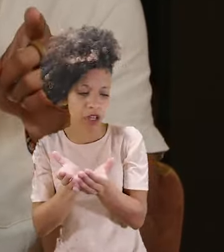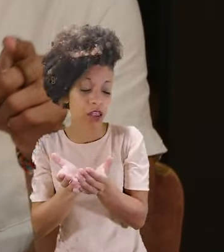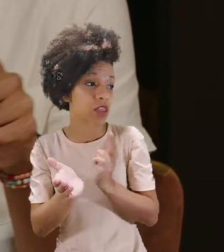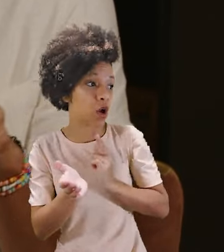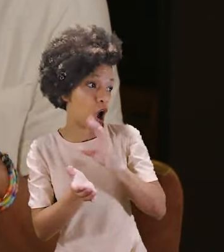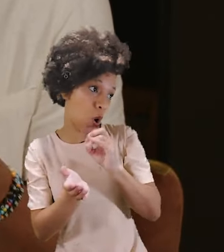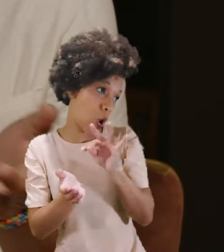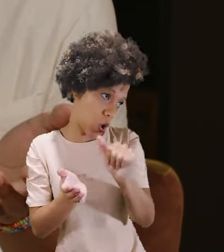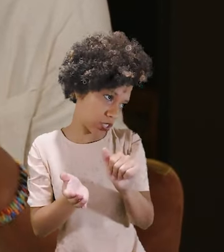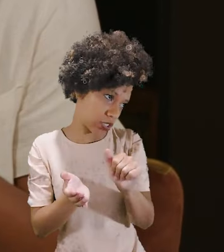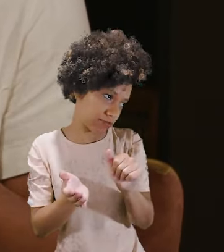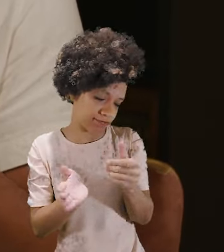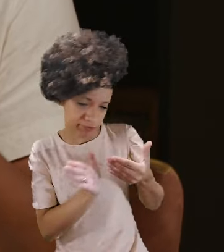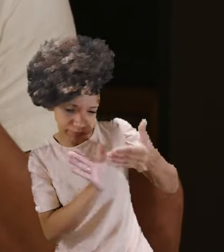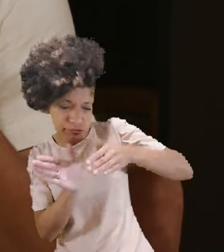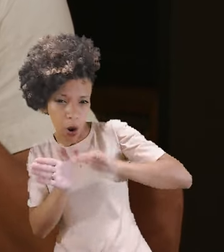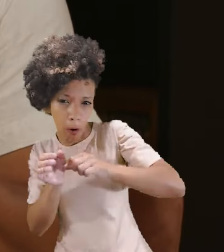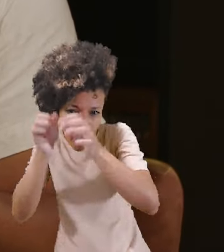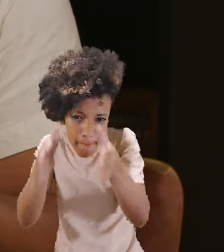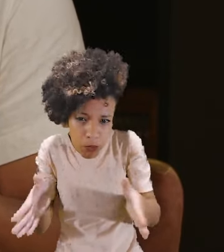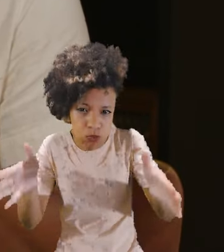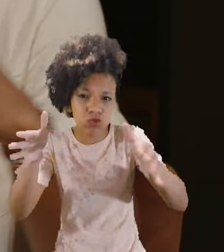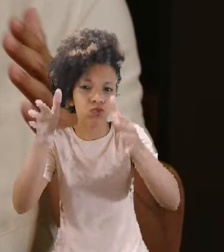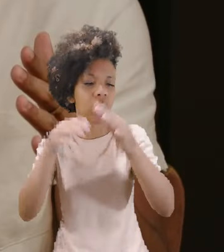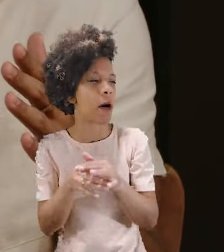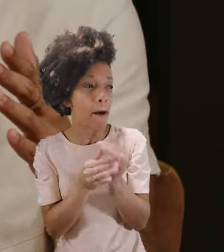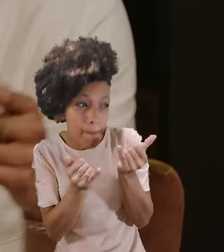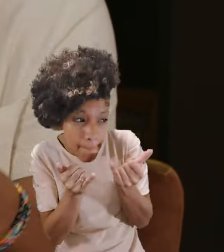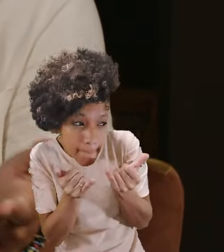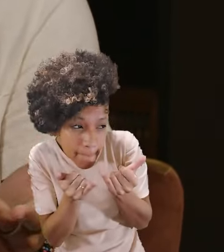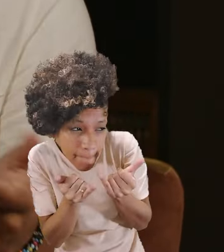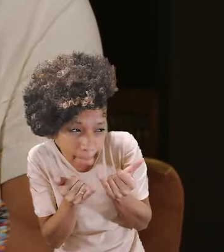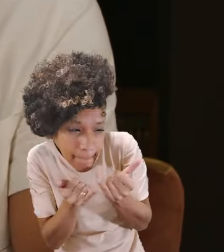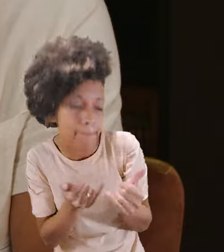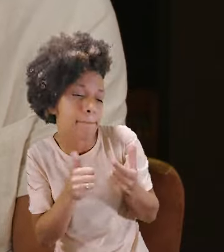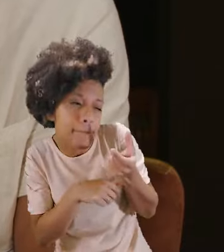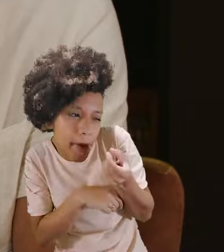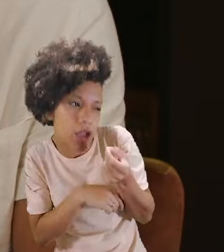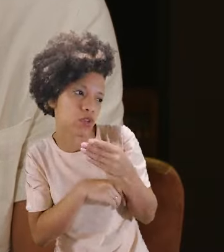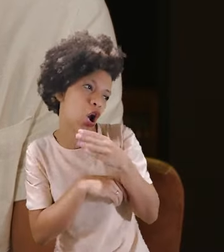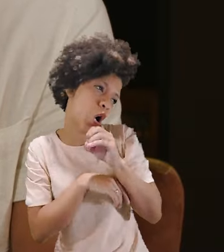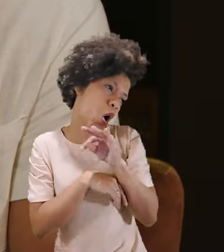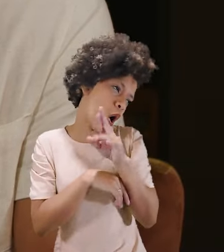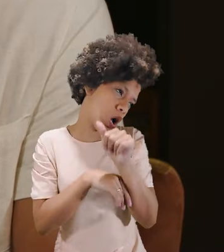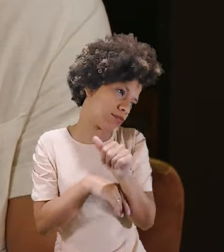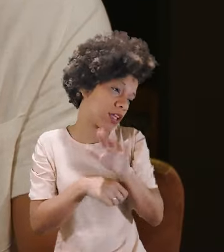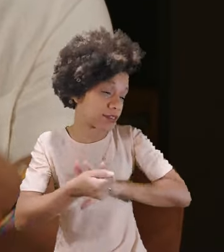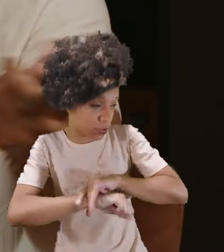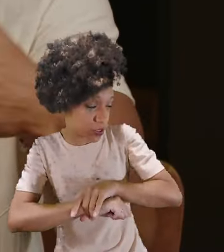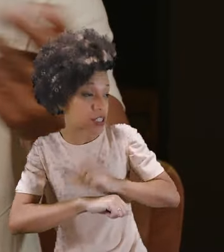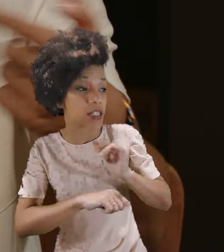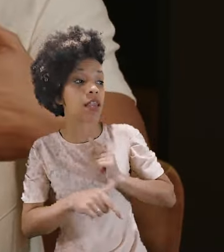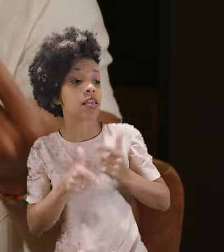ver aqui no Brasil você vai colocando na costa né uma coisa interessante assim que a gente sempre procura é navegar próximo da Costa por alguns motivos de segurança de